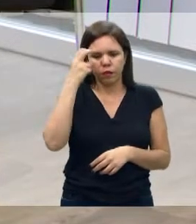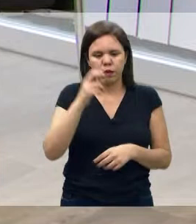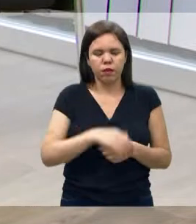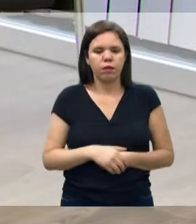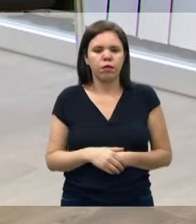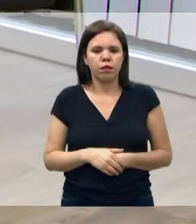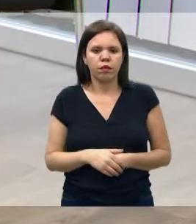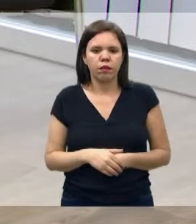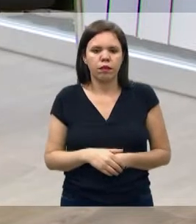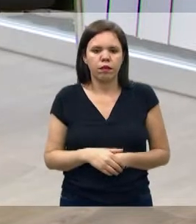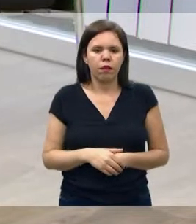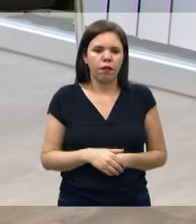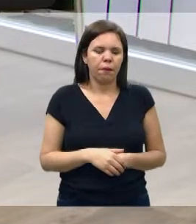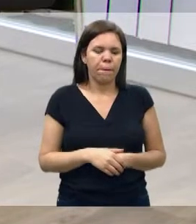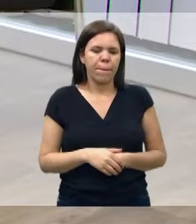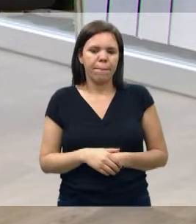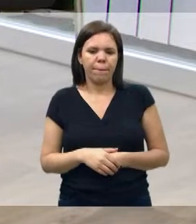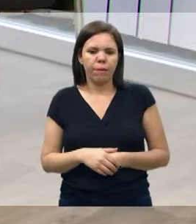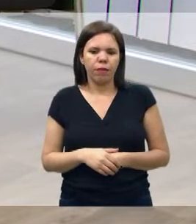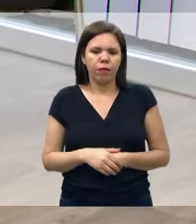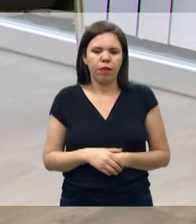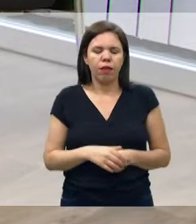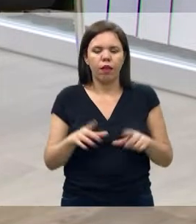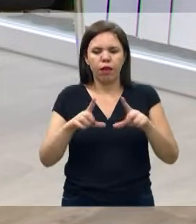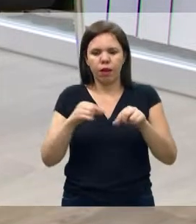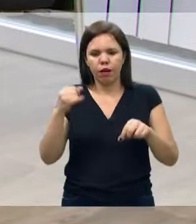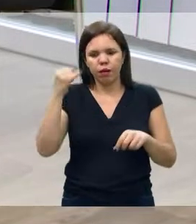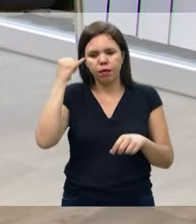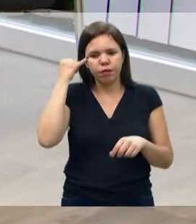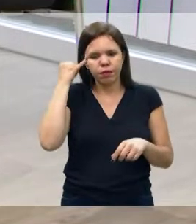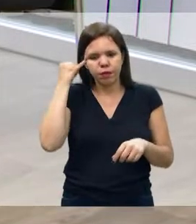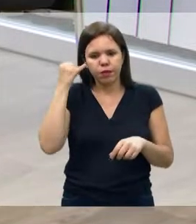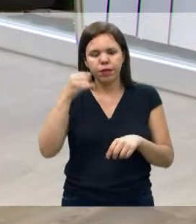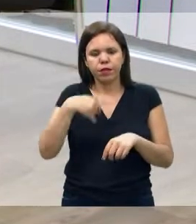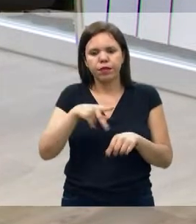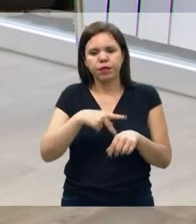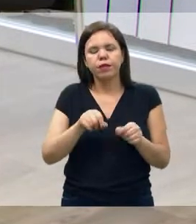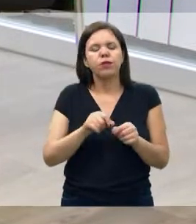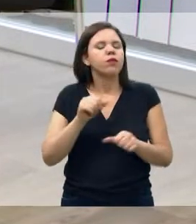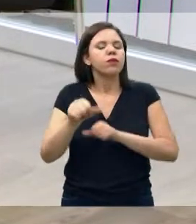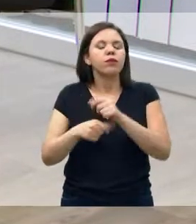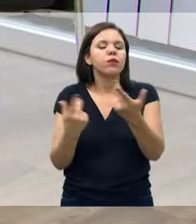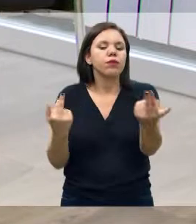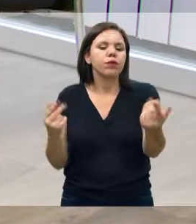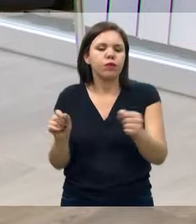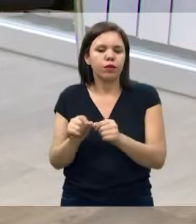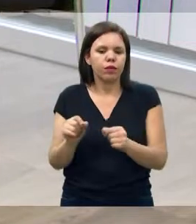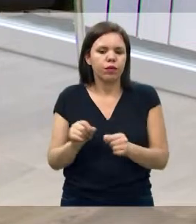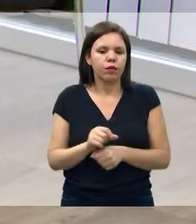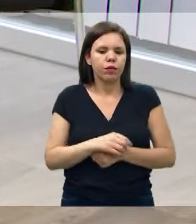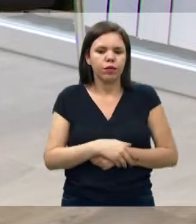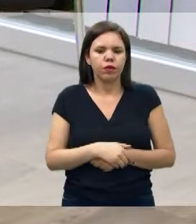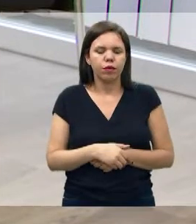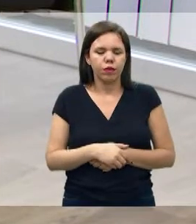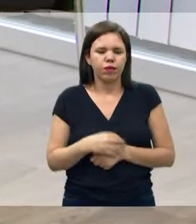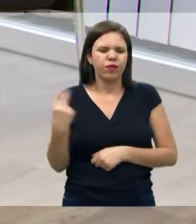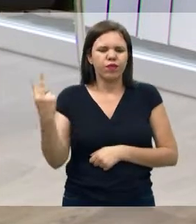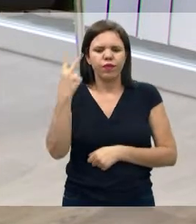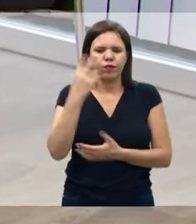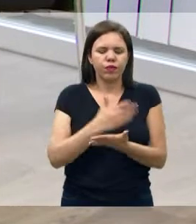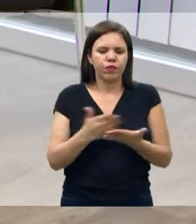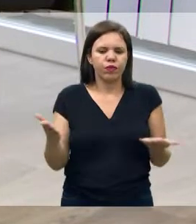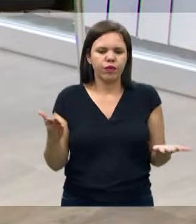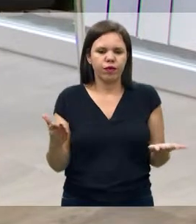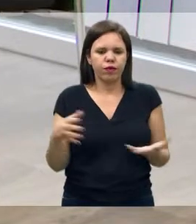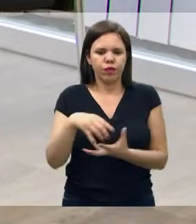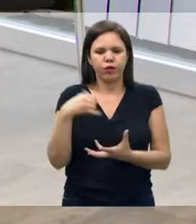né, do Japão, uma série. O que a gente pode mudar a nossa cultura e começar a valorizar o